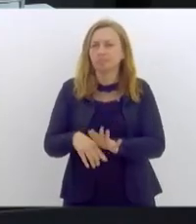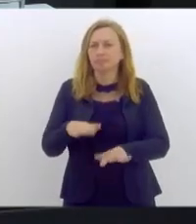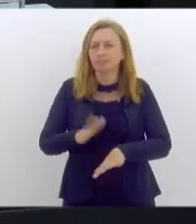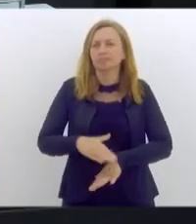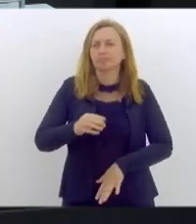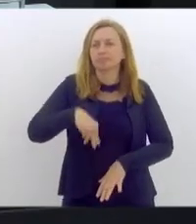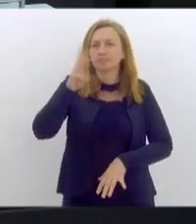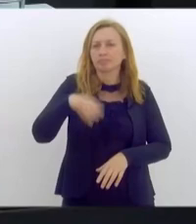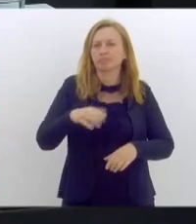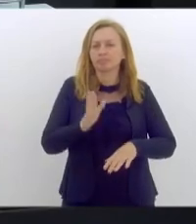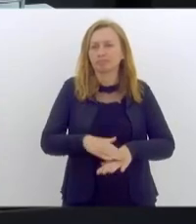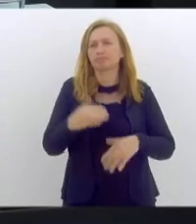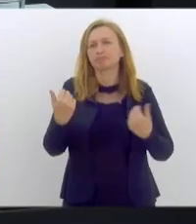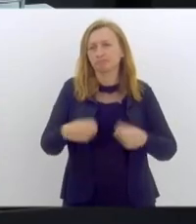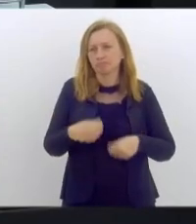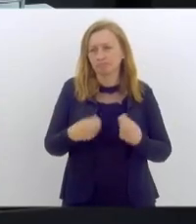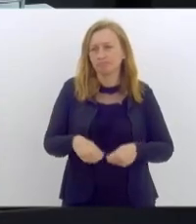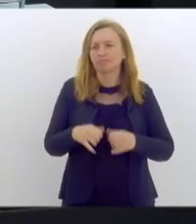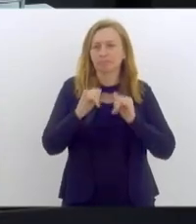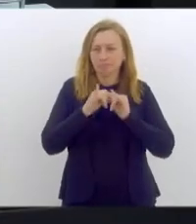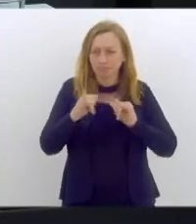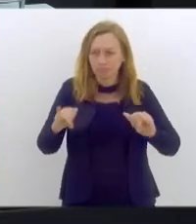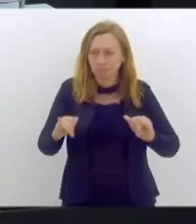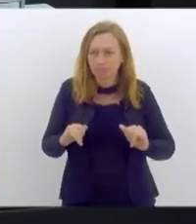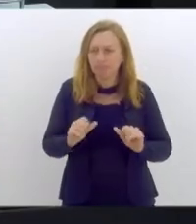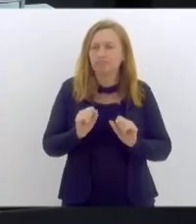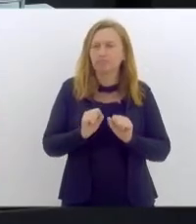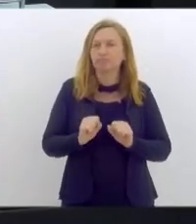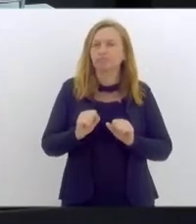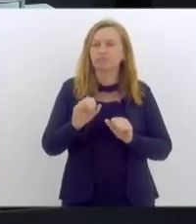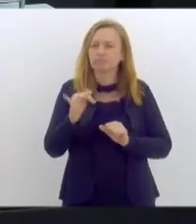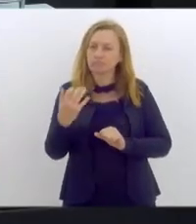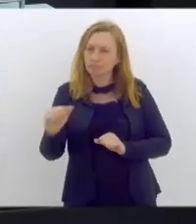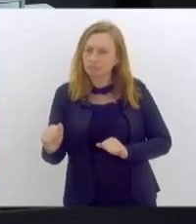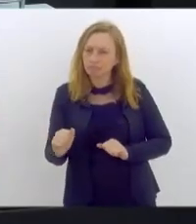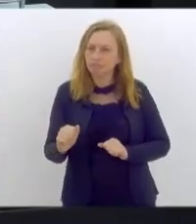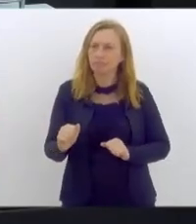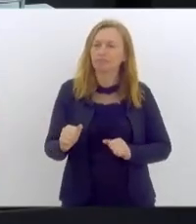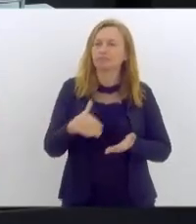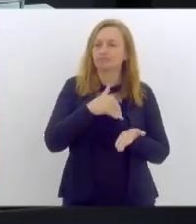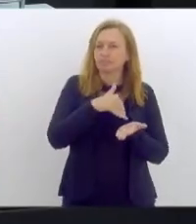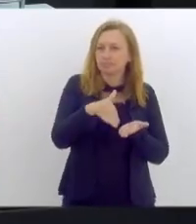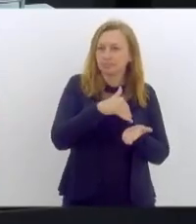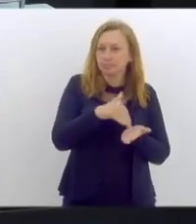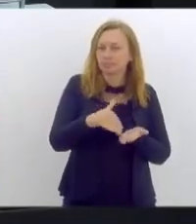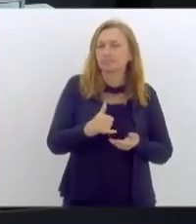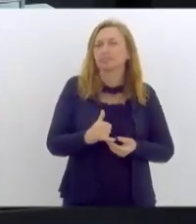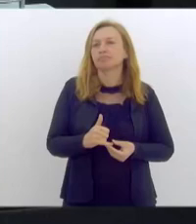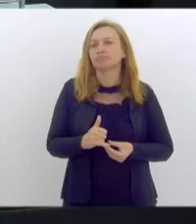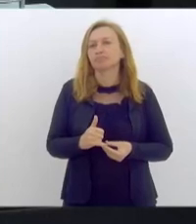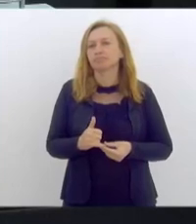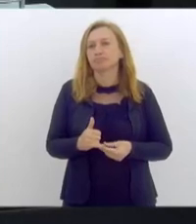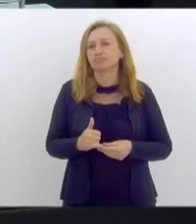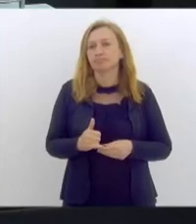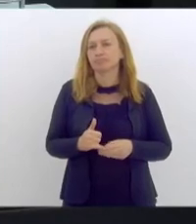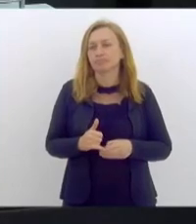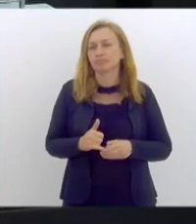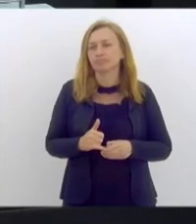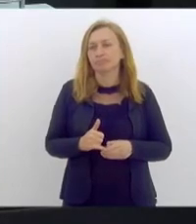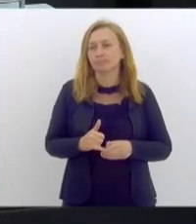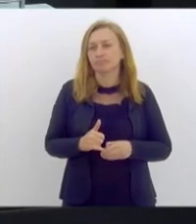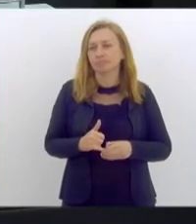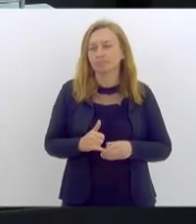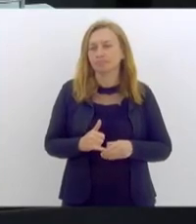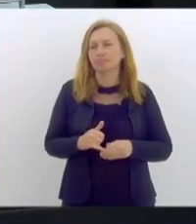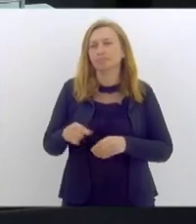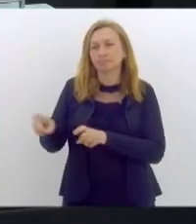que mais precisa né a gente vai divulgar E aí podem ter campanhas das secretarias né No que diz respeito secretaria